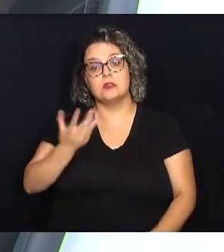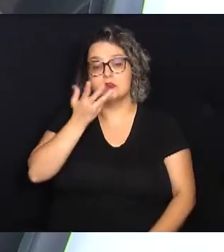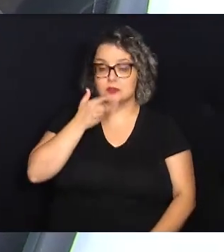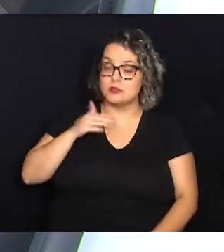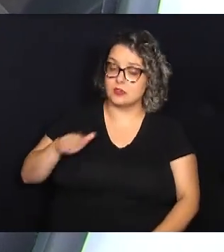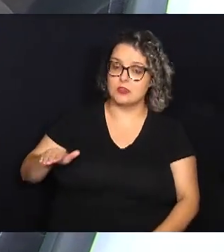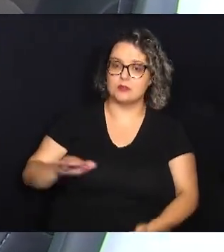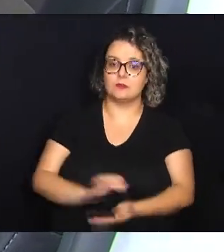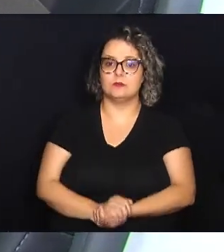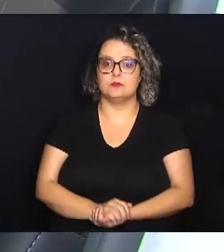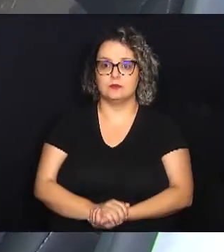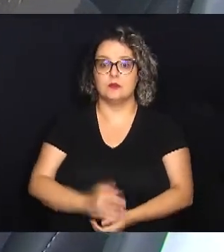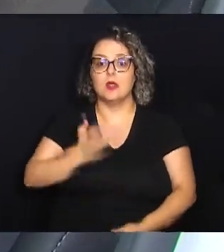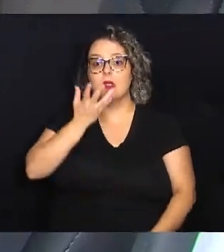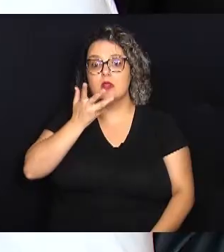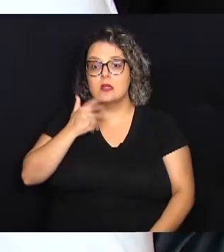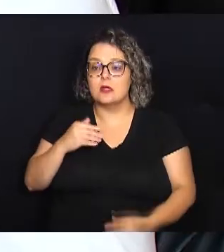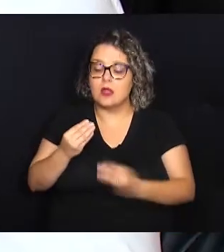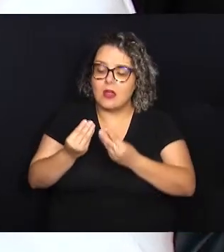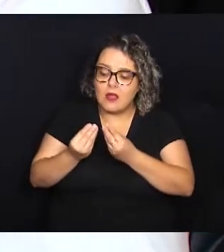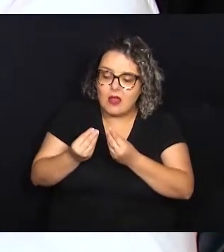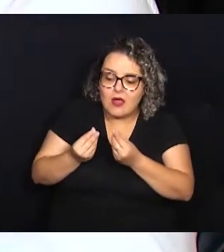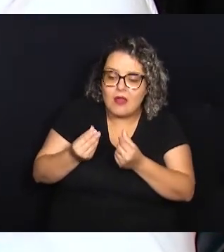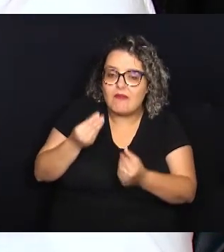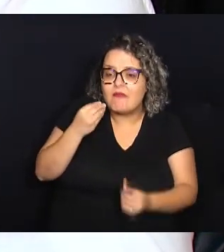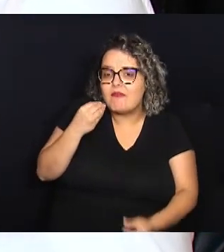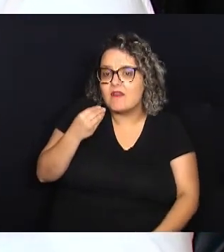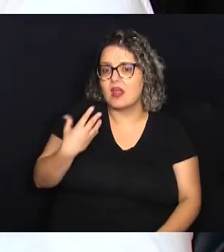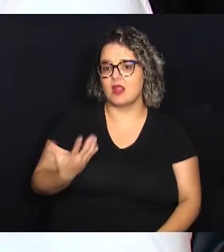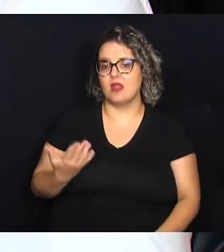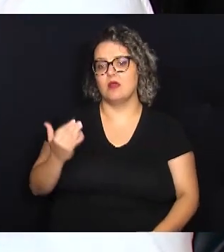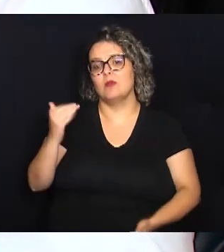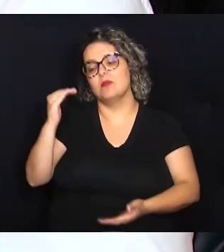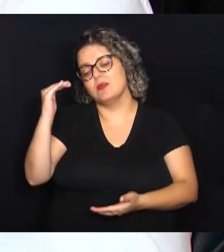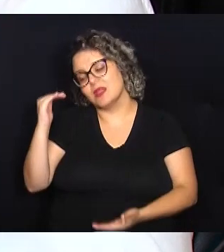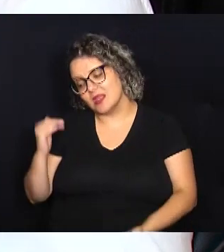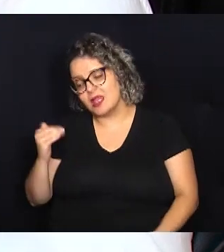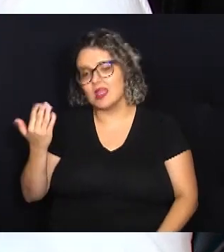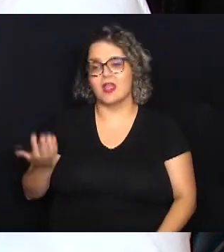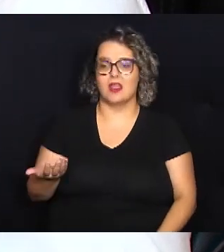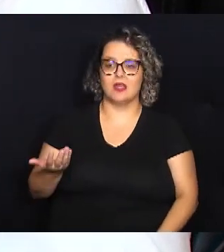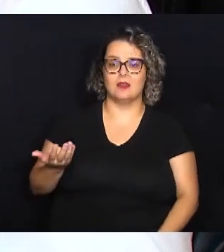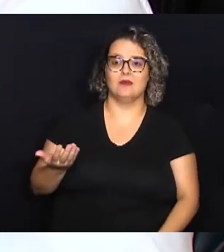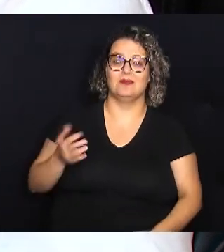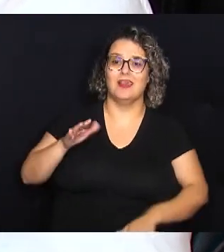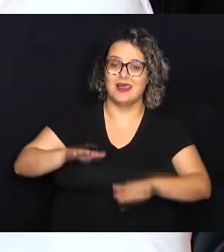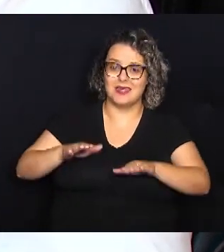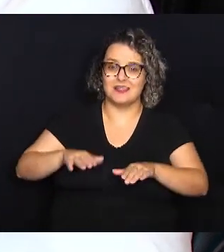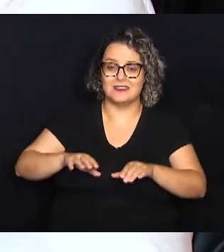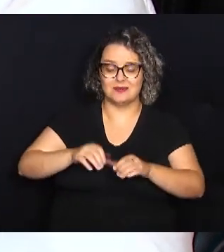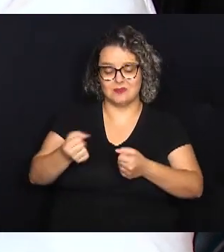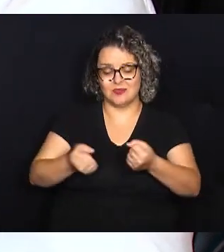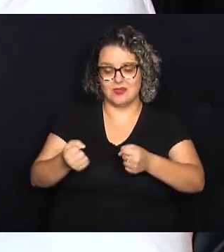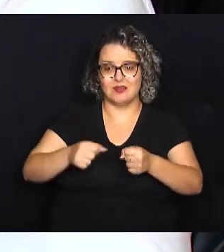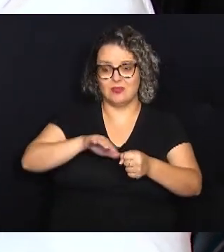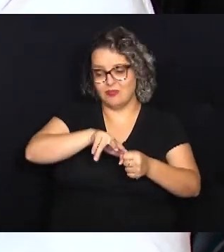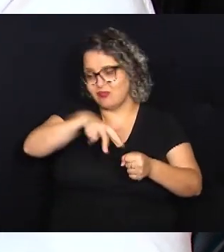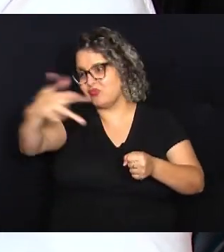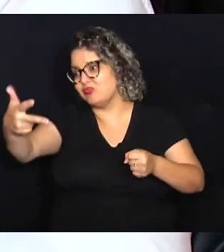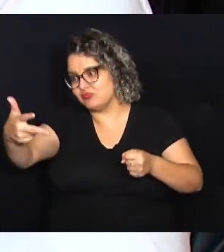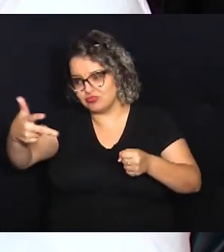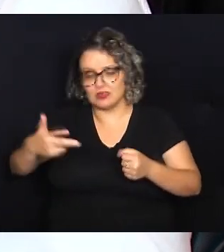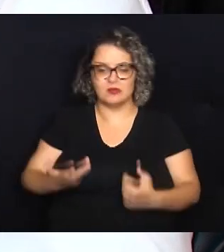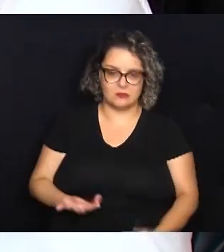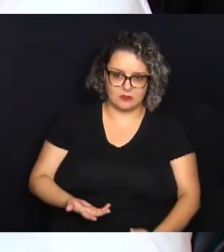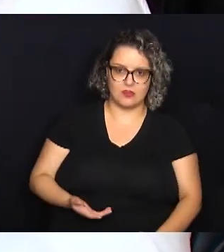diferença na vida dos pequenos criança é um ser frágil né eles são pequenos muitas vezes em acidentes de trâns eles são arremessados para fora do